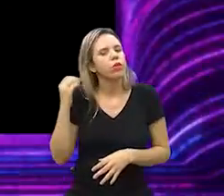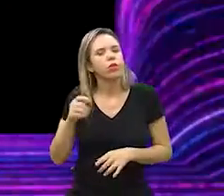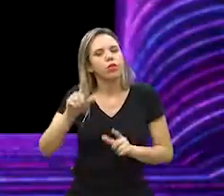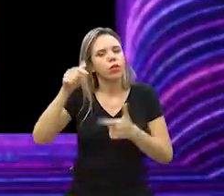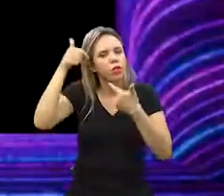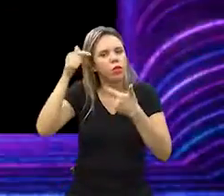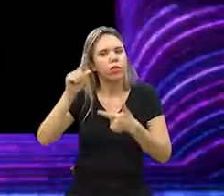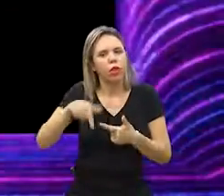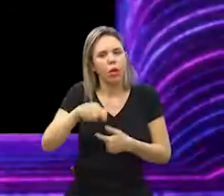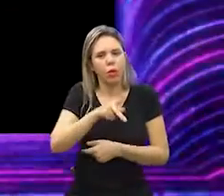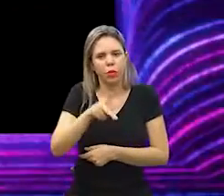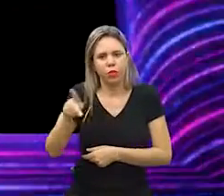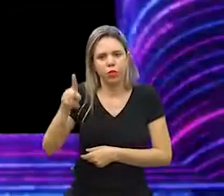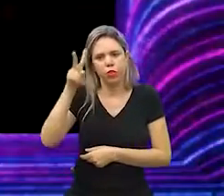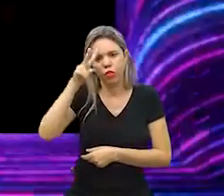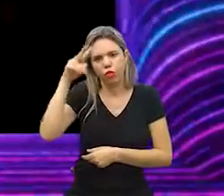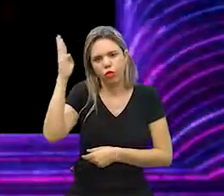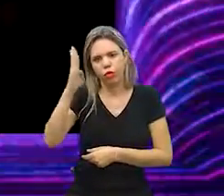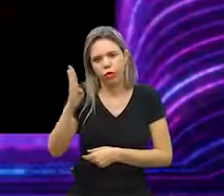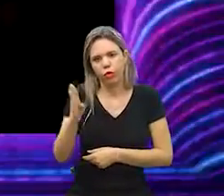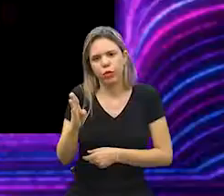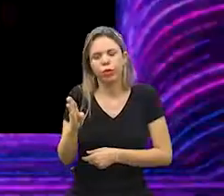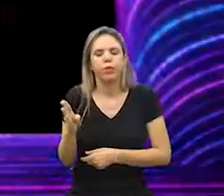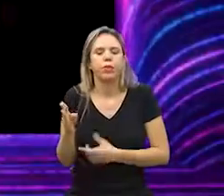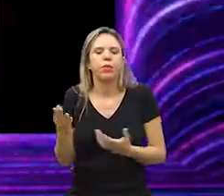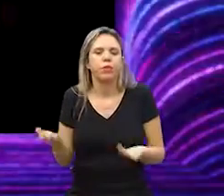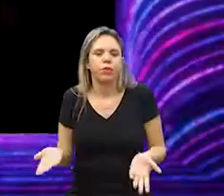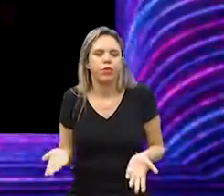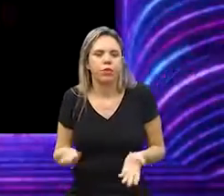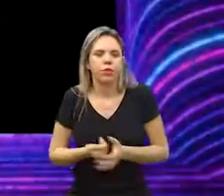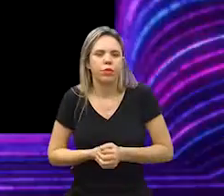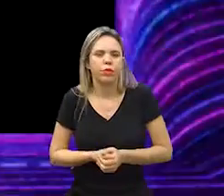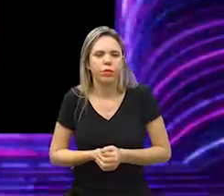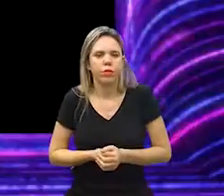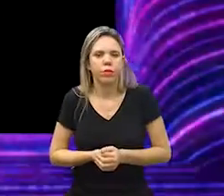a personagem é uma professora de história do Brasil. Então,